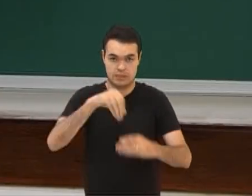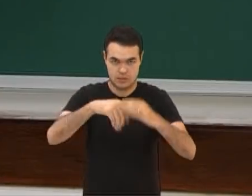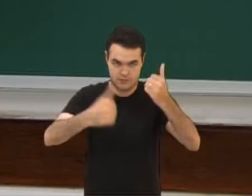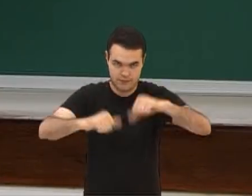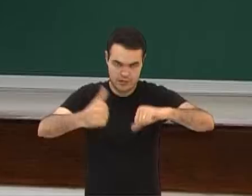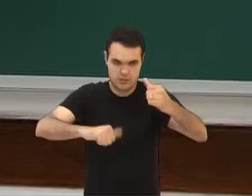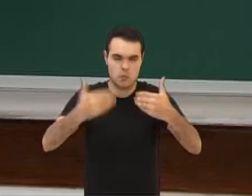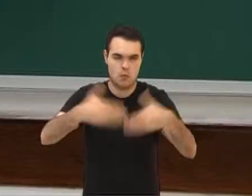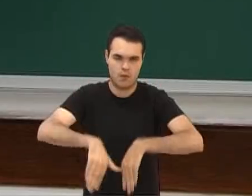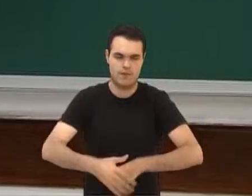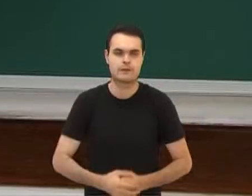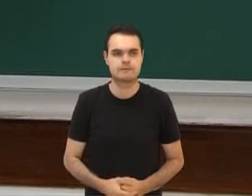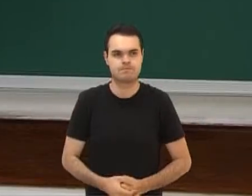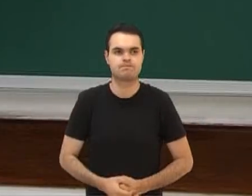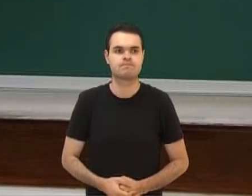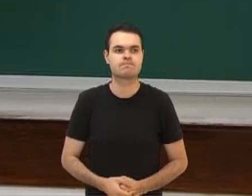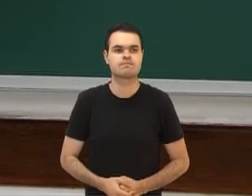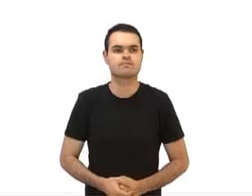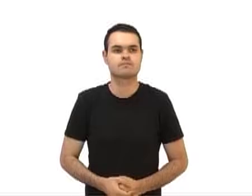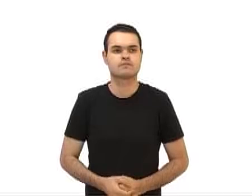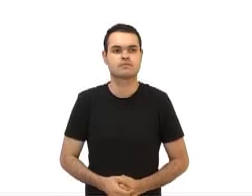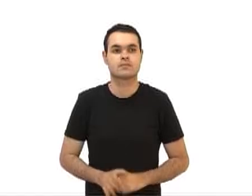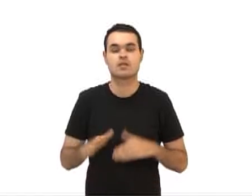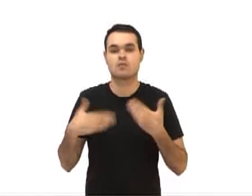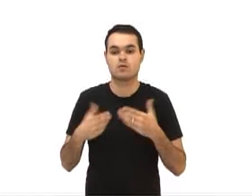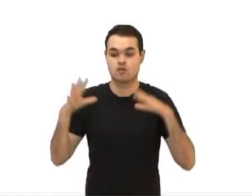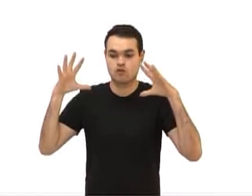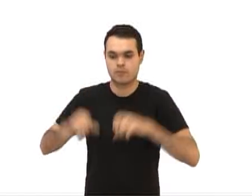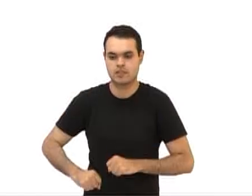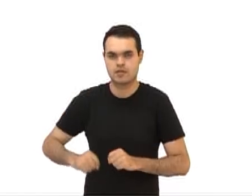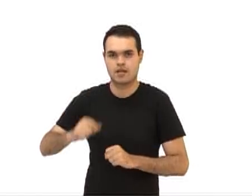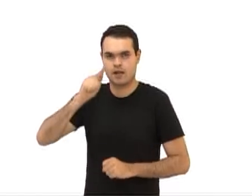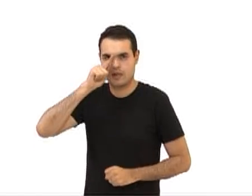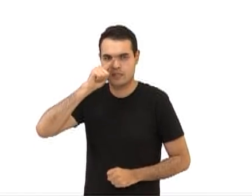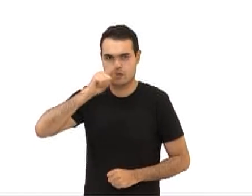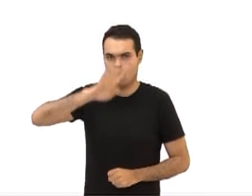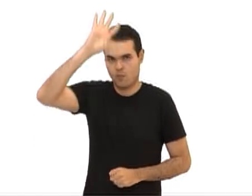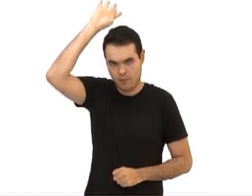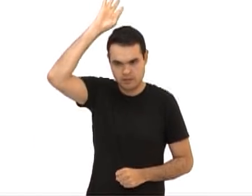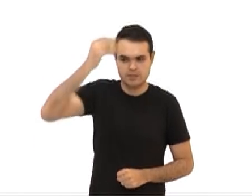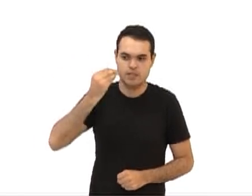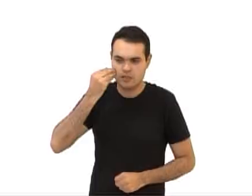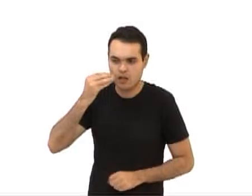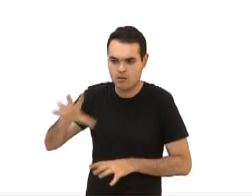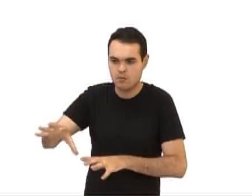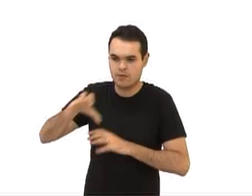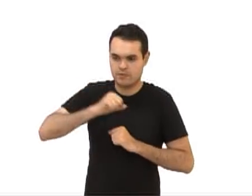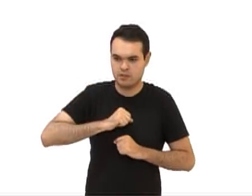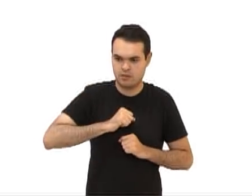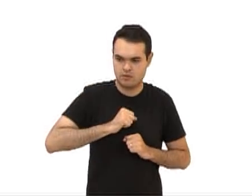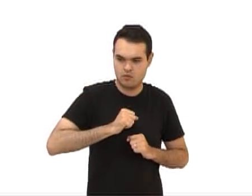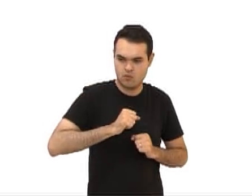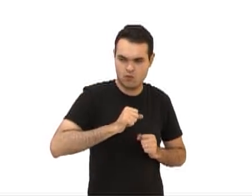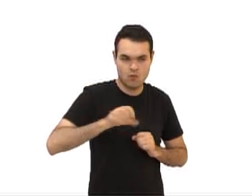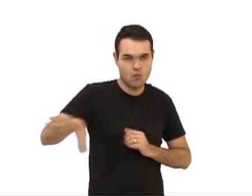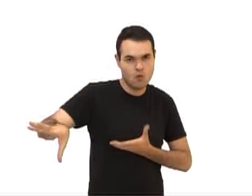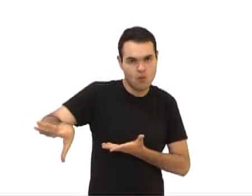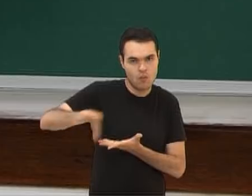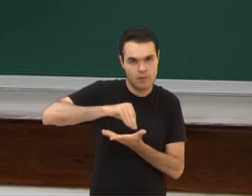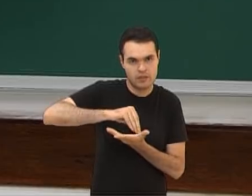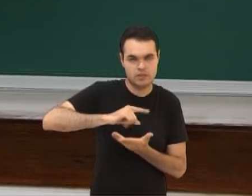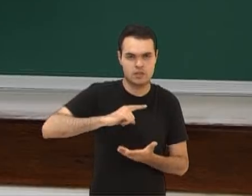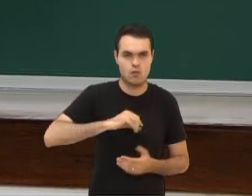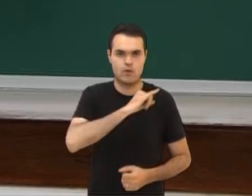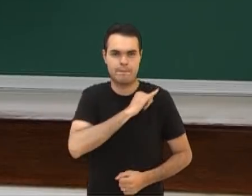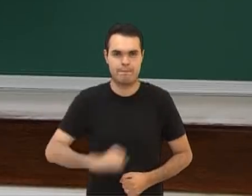nossa aqui. Então, quando dominaram a Grécia, os romanos que buscaram imitar o estilo artístico grego, porque depois aí vem o Império Romano